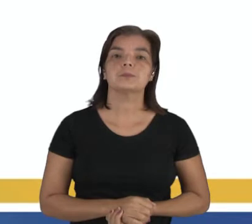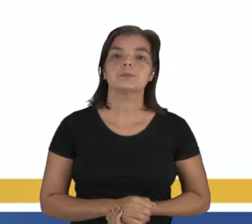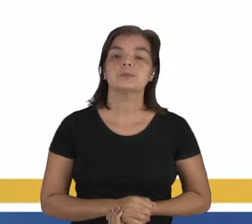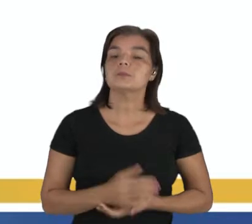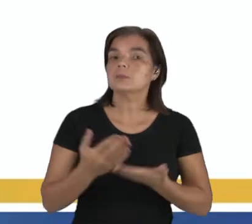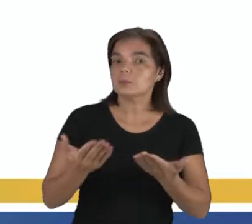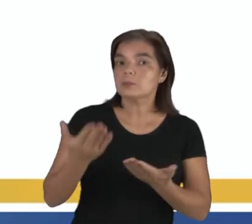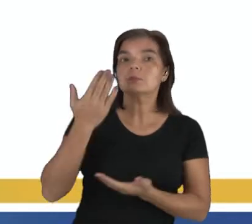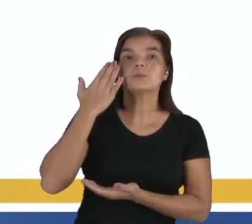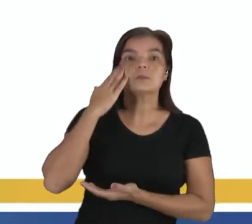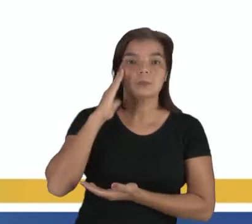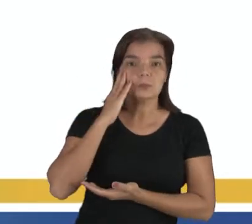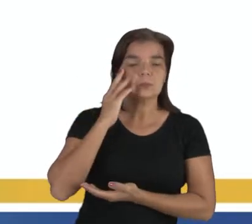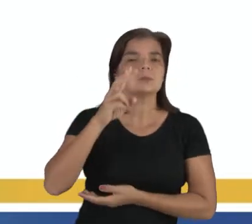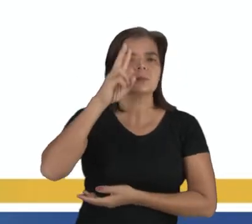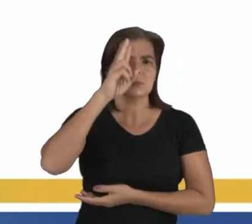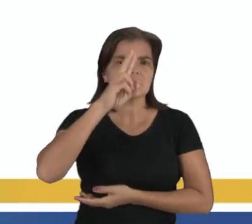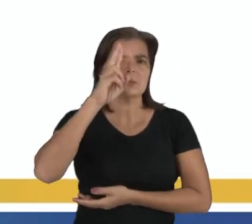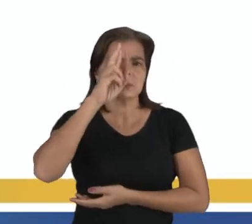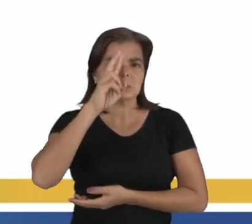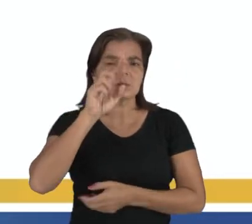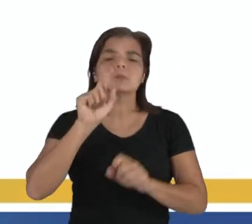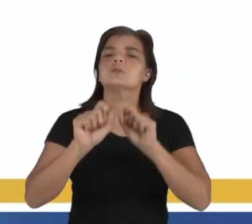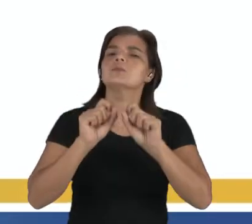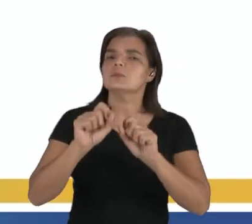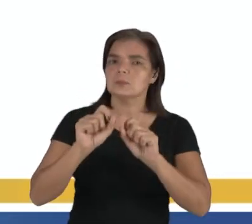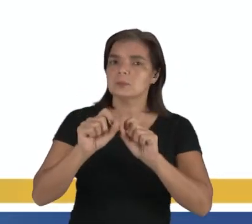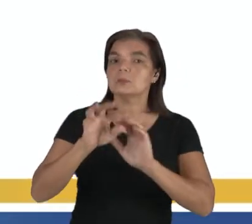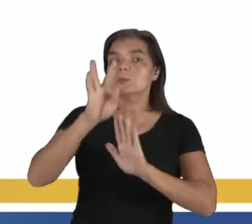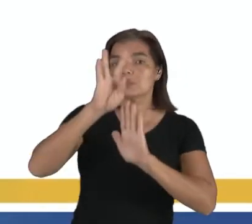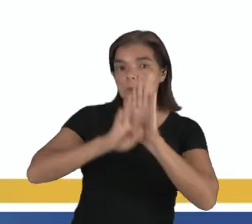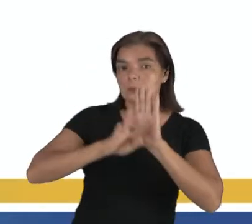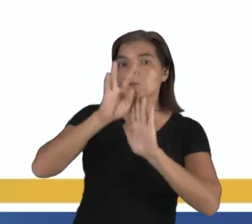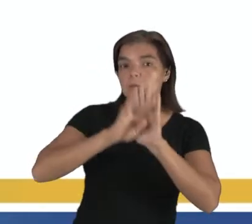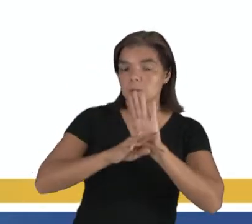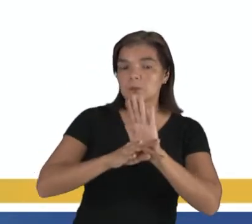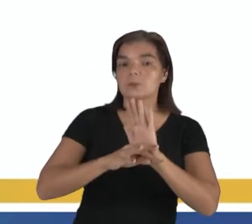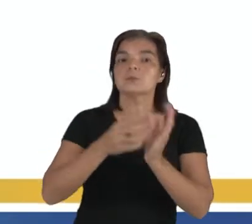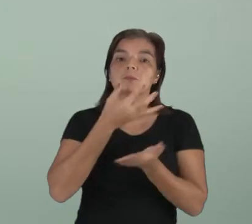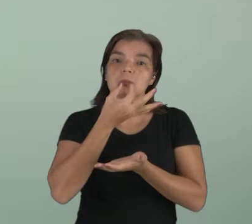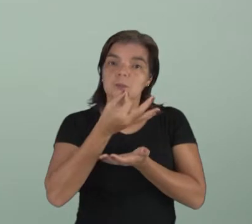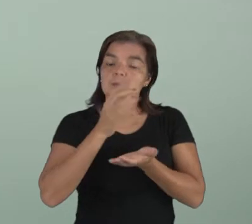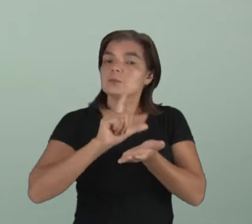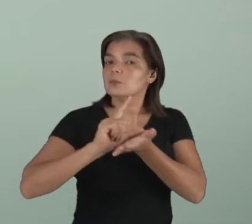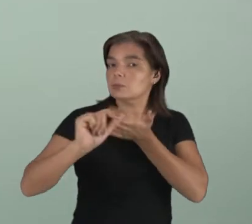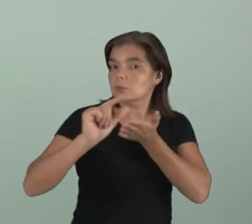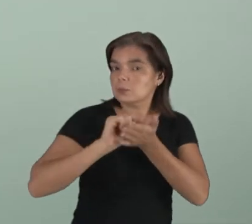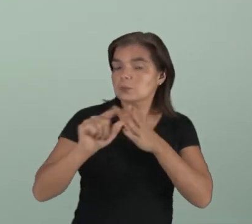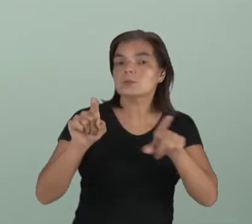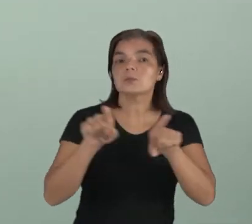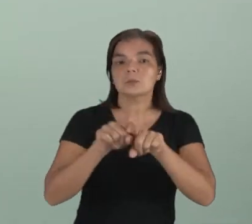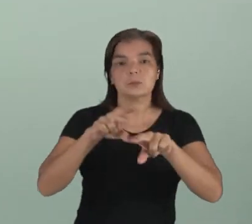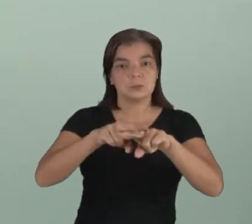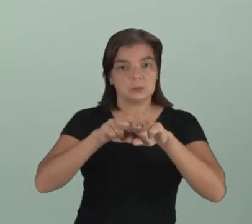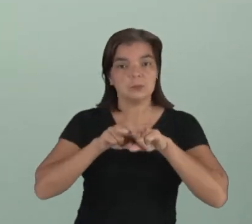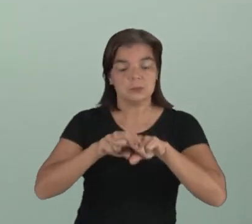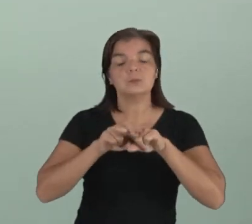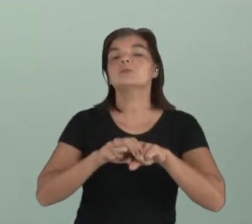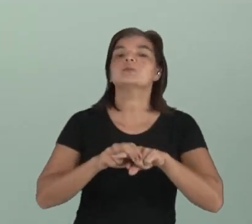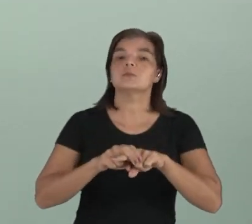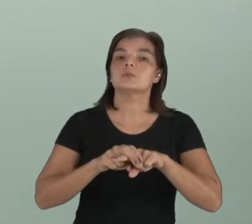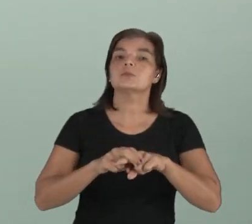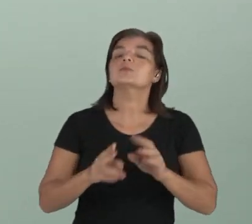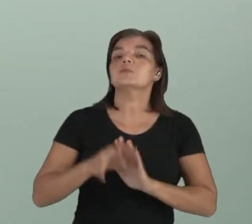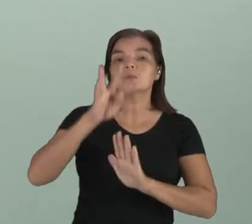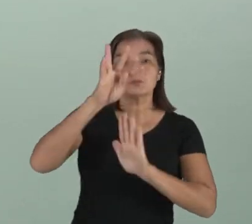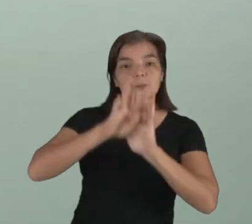Pessoal, entendido, relembrado o que é artigo de opinião, o que é tese e o que é argumento, por isso o texto